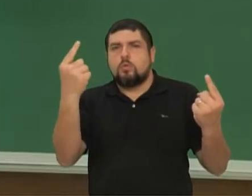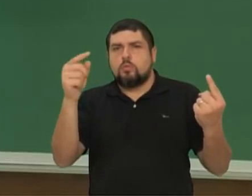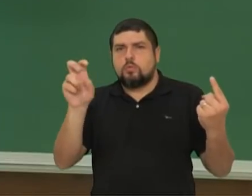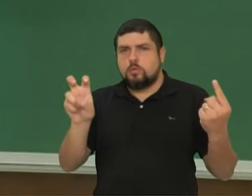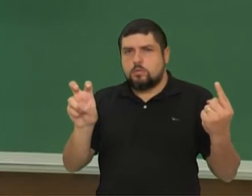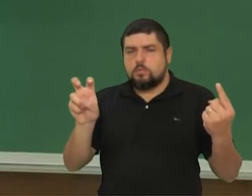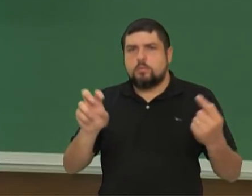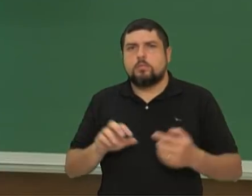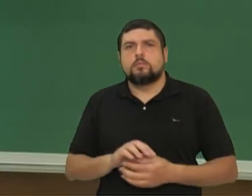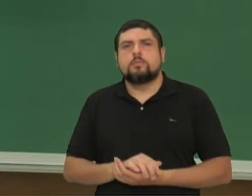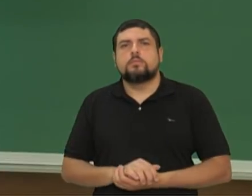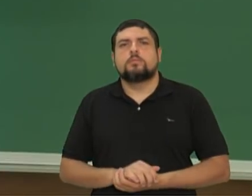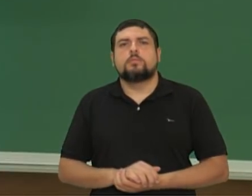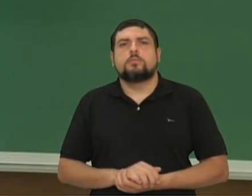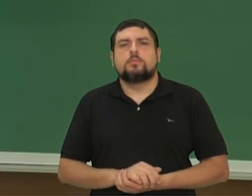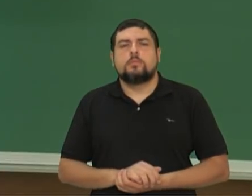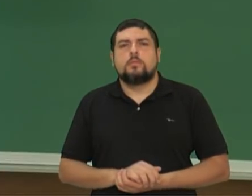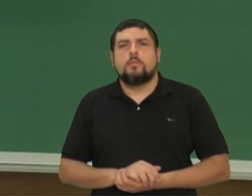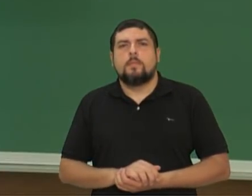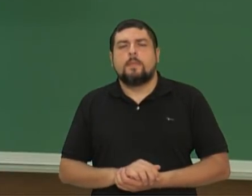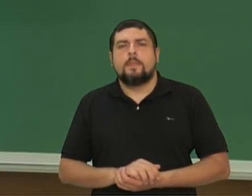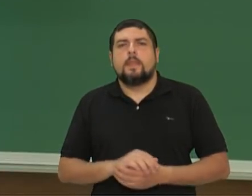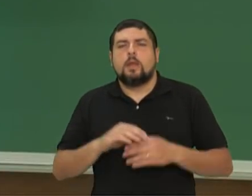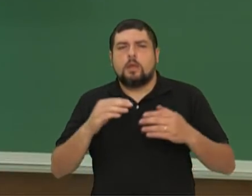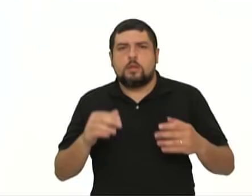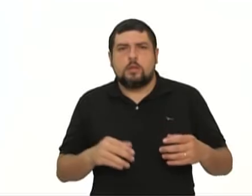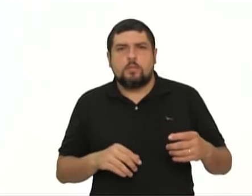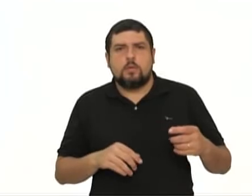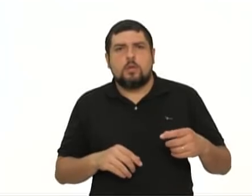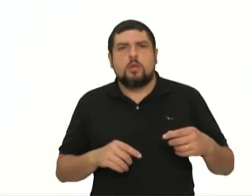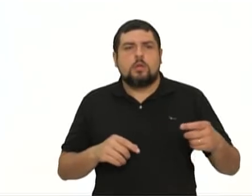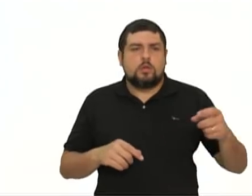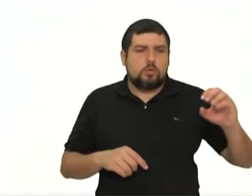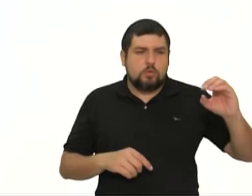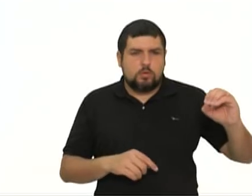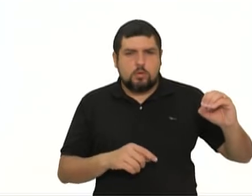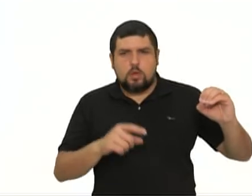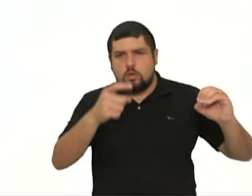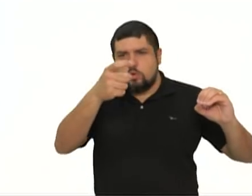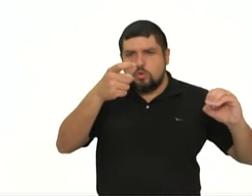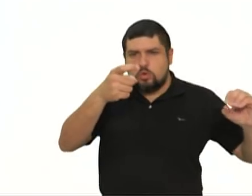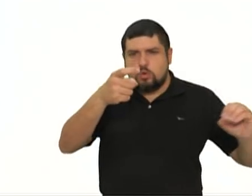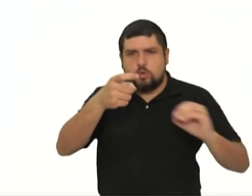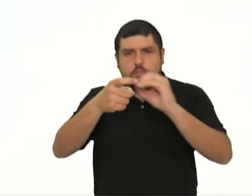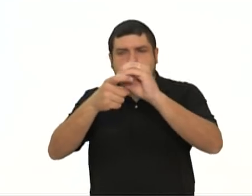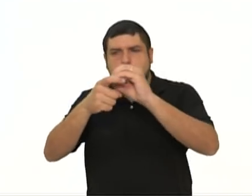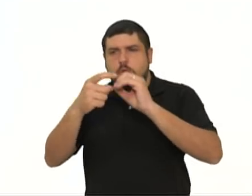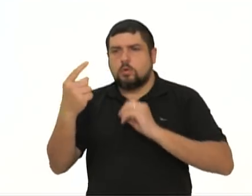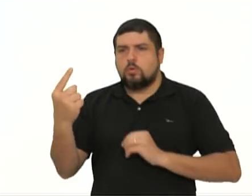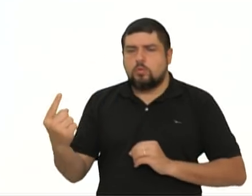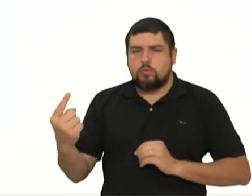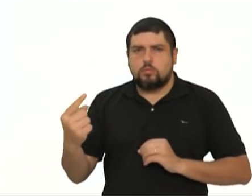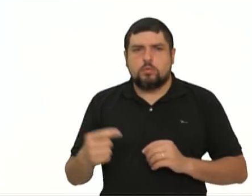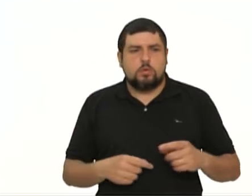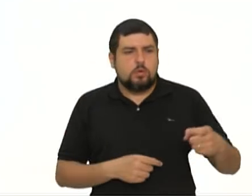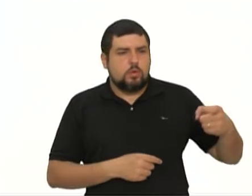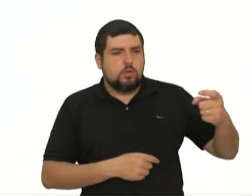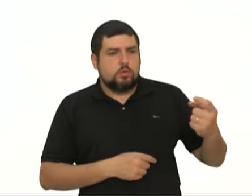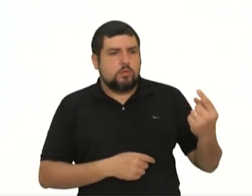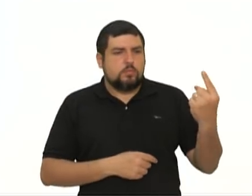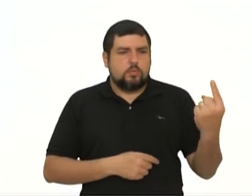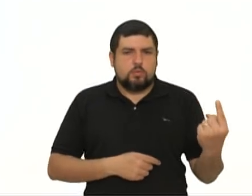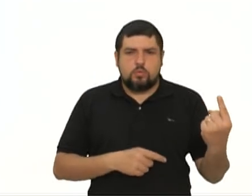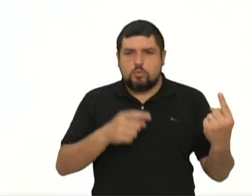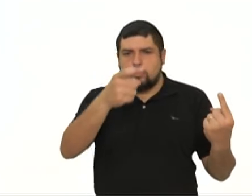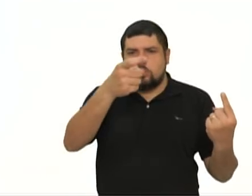para todos. Substituiu o x por 0, 5 elevado a 0 deu 1. Substituiu o x por 1,